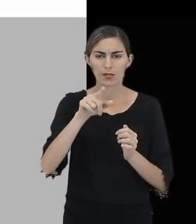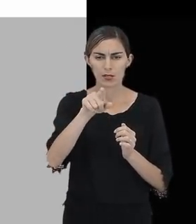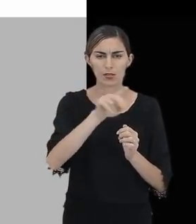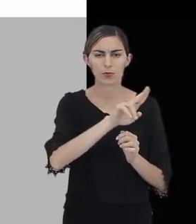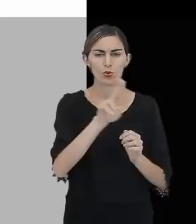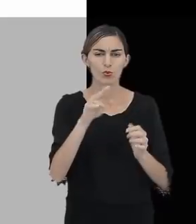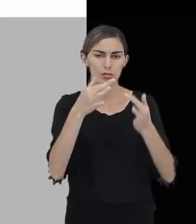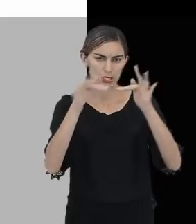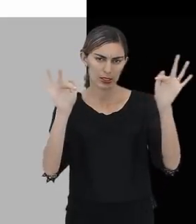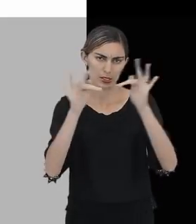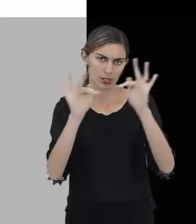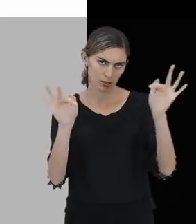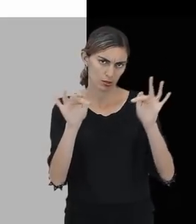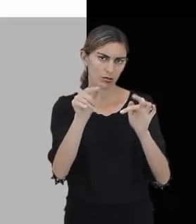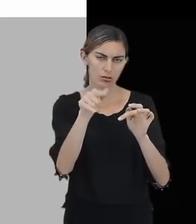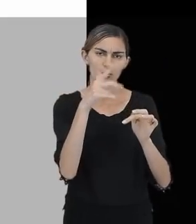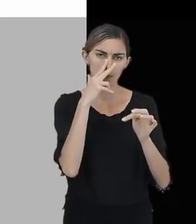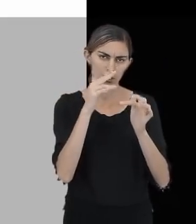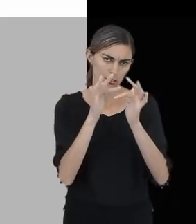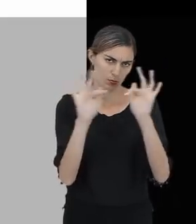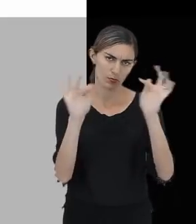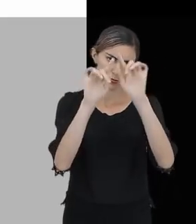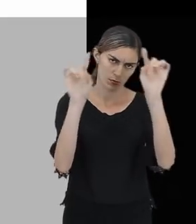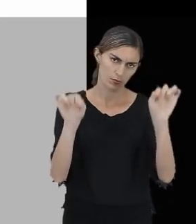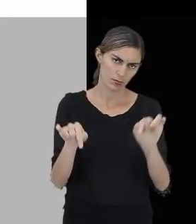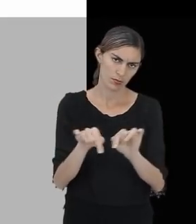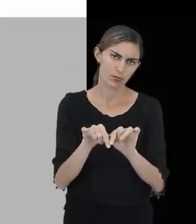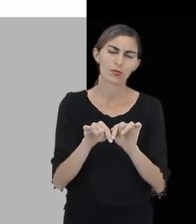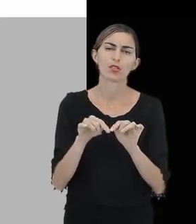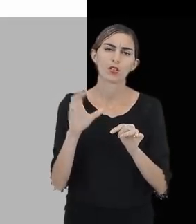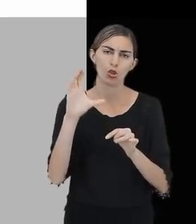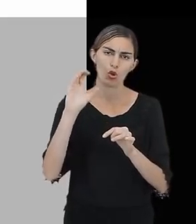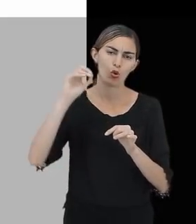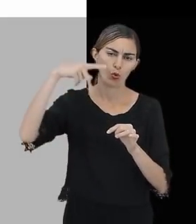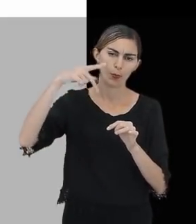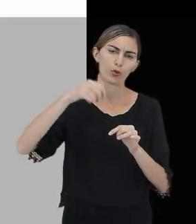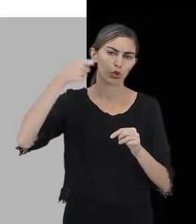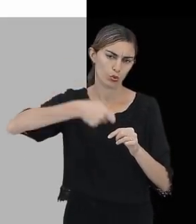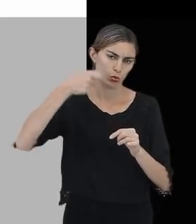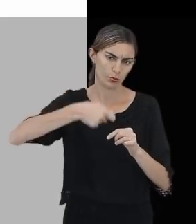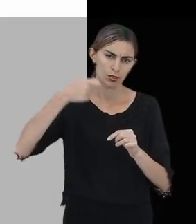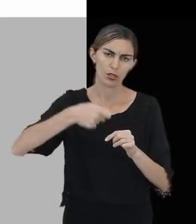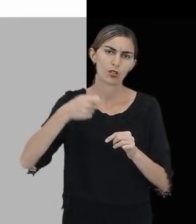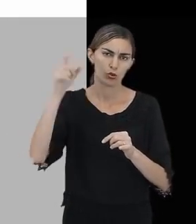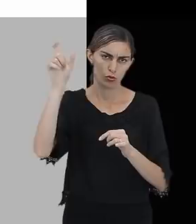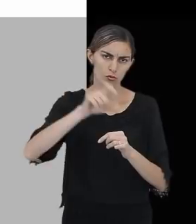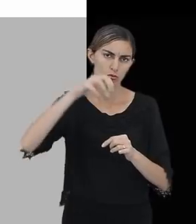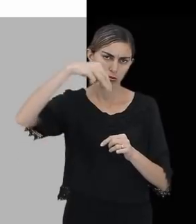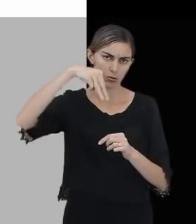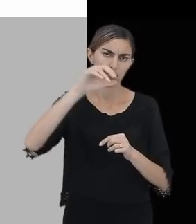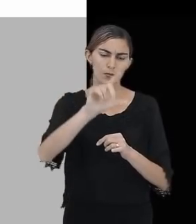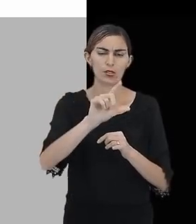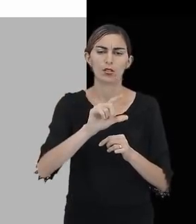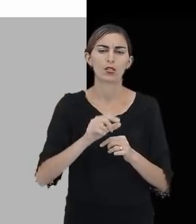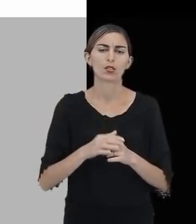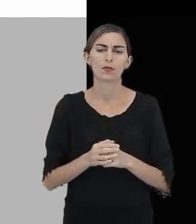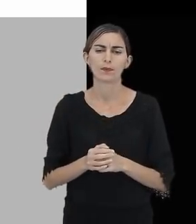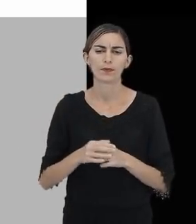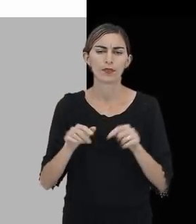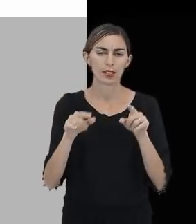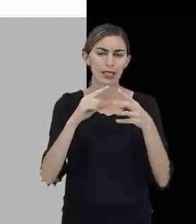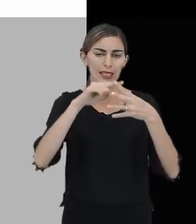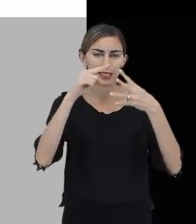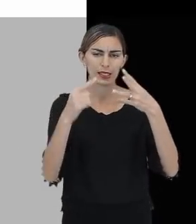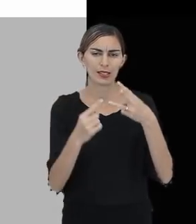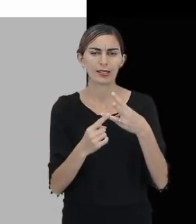da sintaxe. Então é um componente do XML obrigatório. Então aqui a gente está vendo selector, certo? E a gente tem